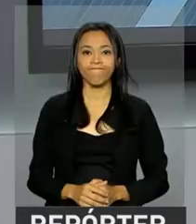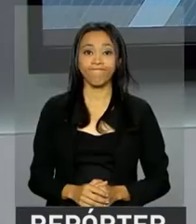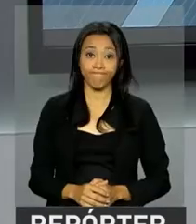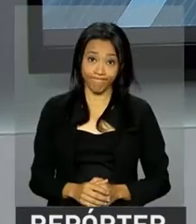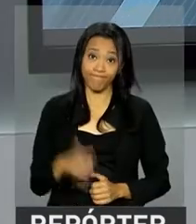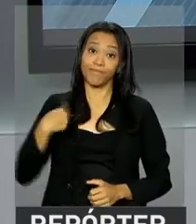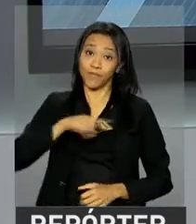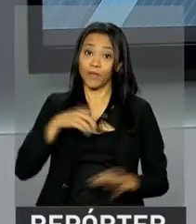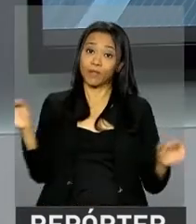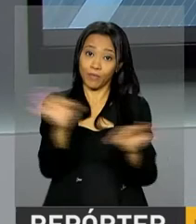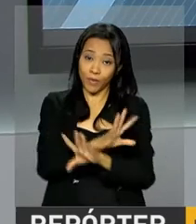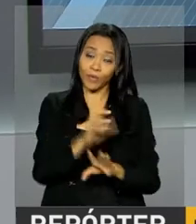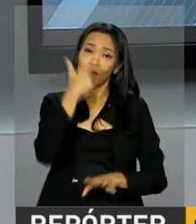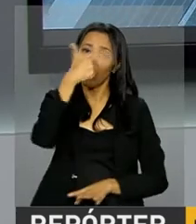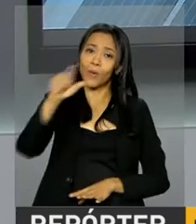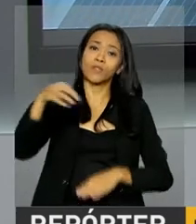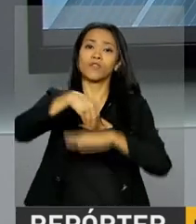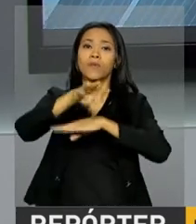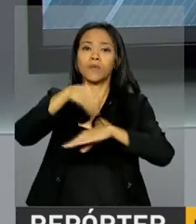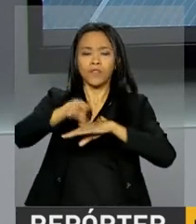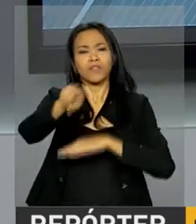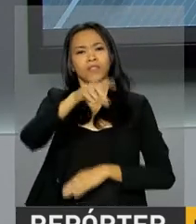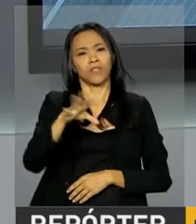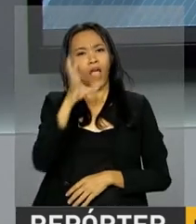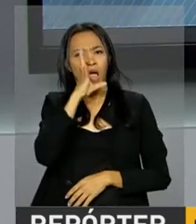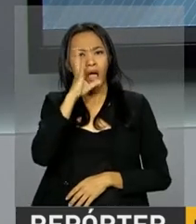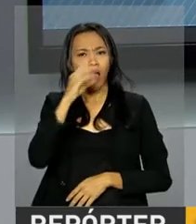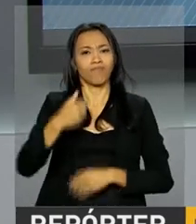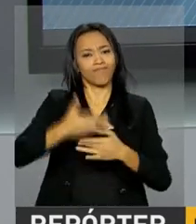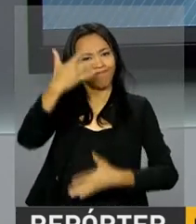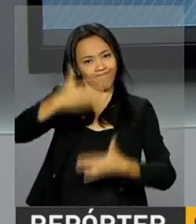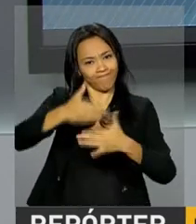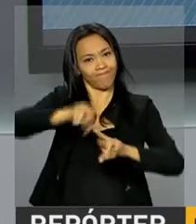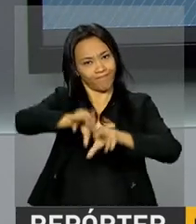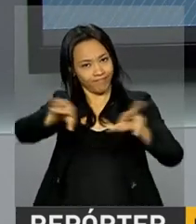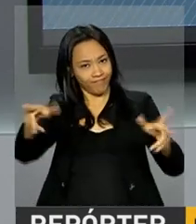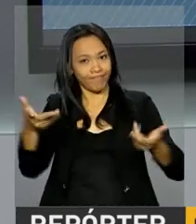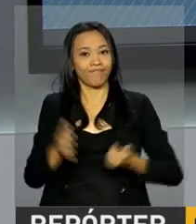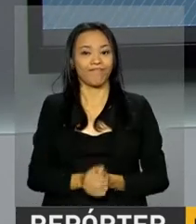A gente fica por aqui. Outras notícias você acompanha também pelas nossas